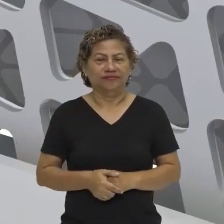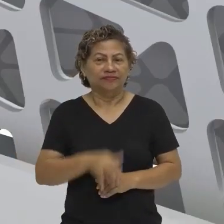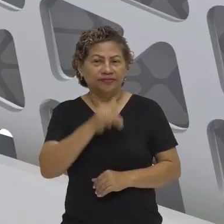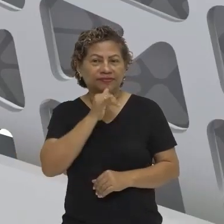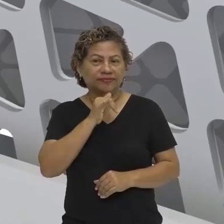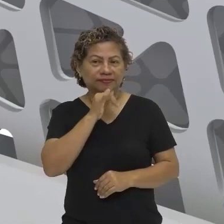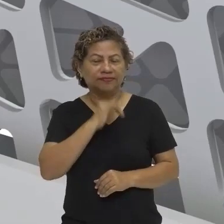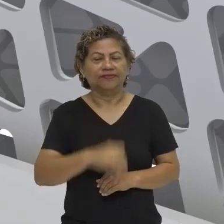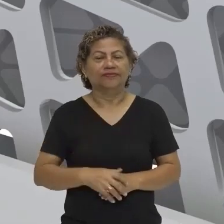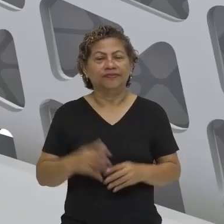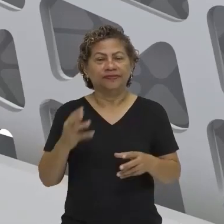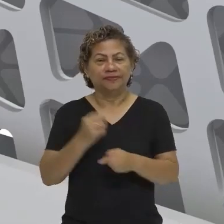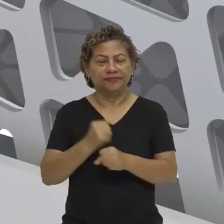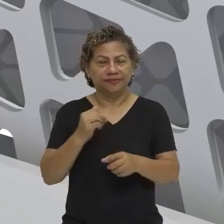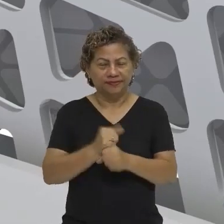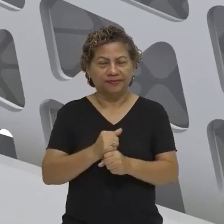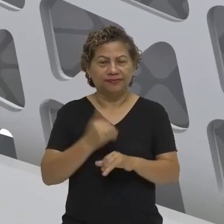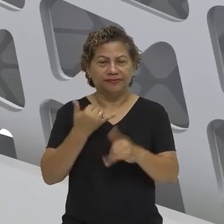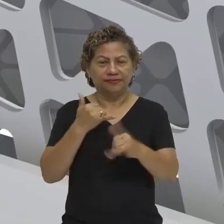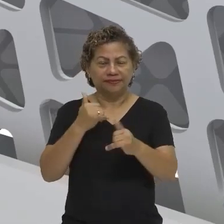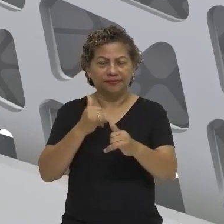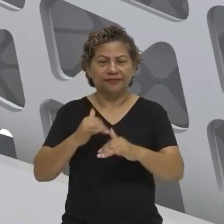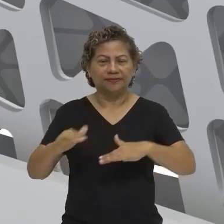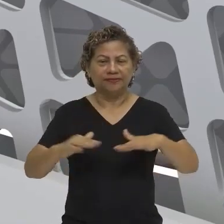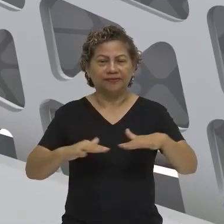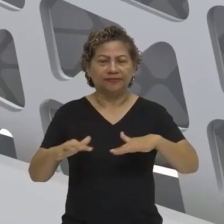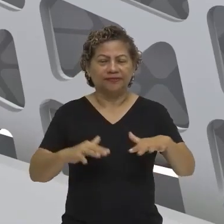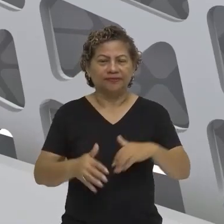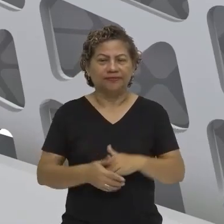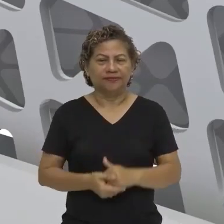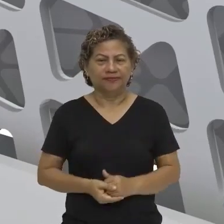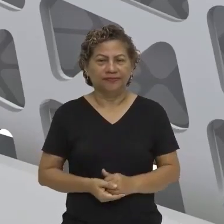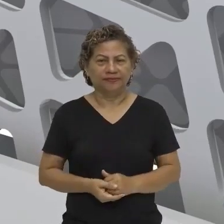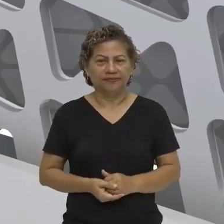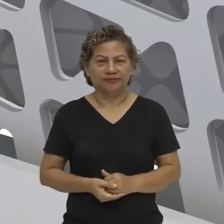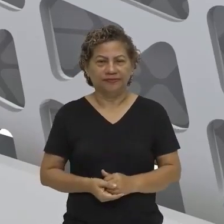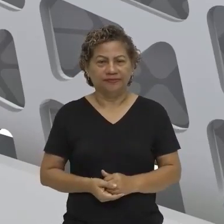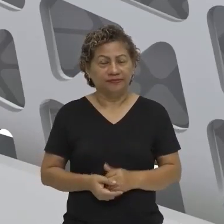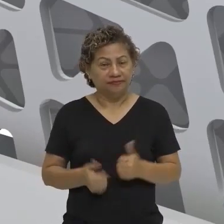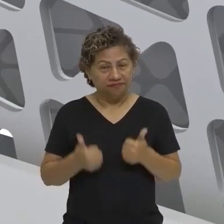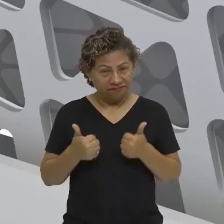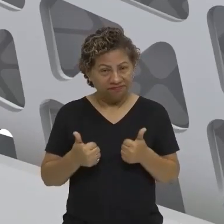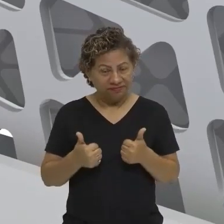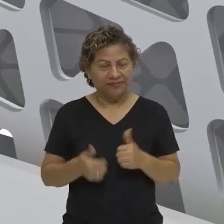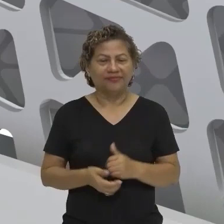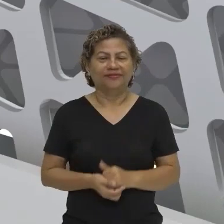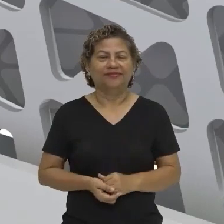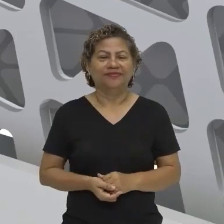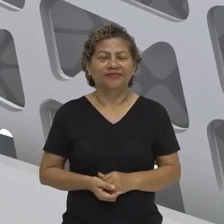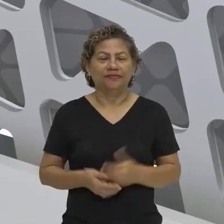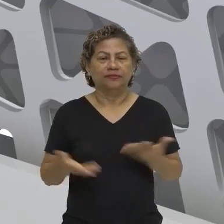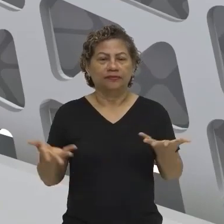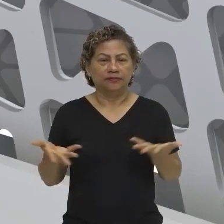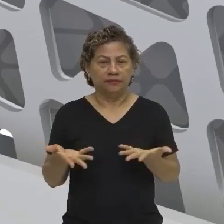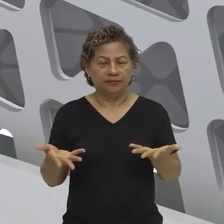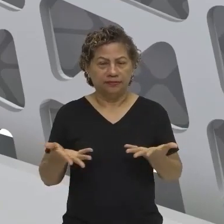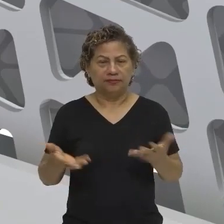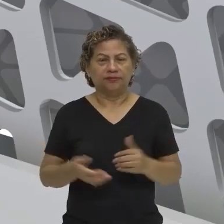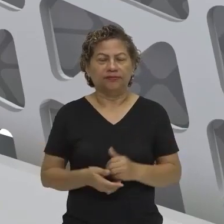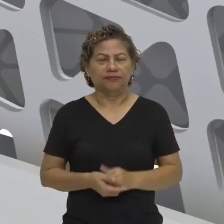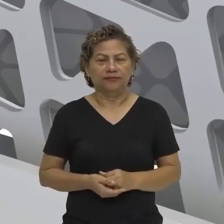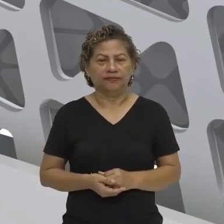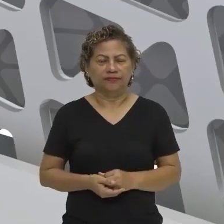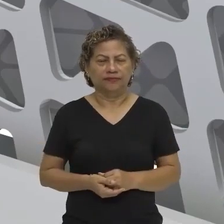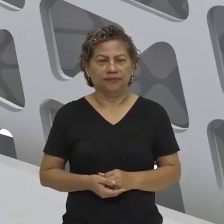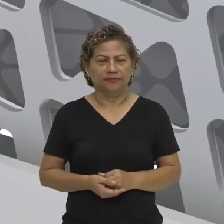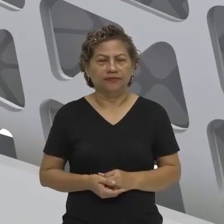exemplo do cálculo da energia mecânica. Muito bem, pessoal. Agora,